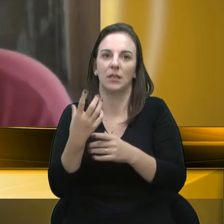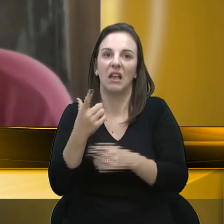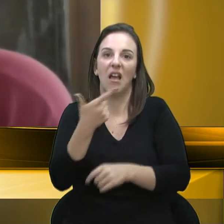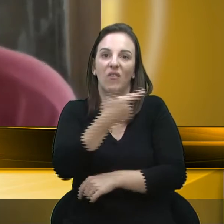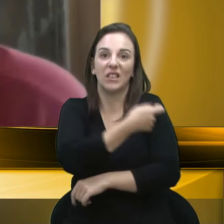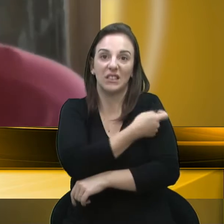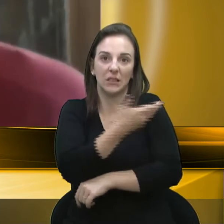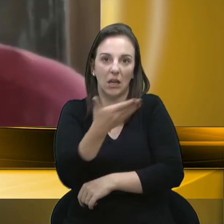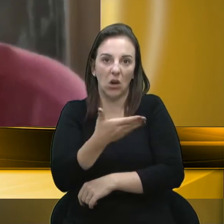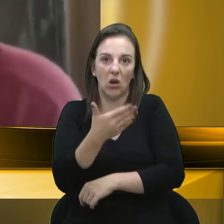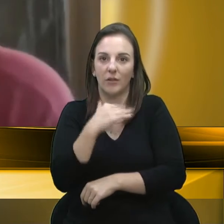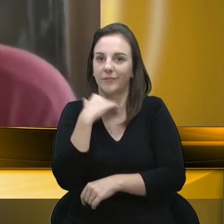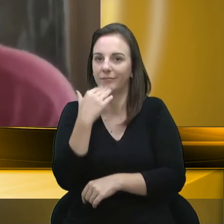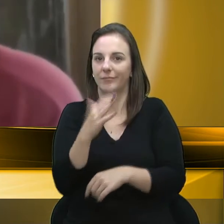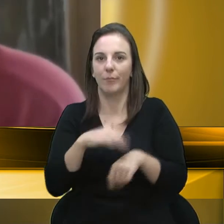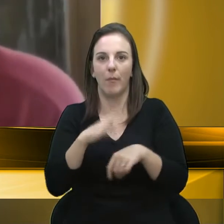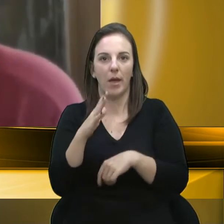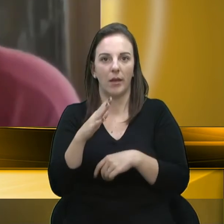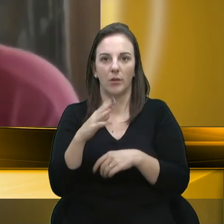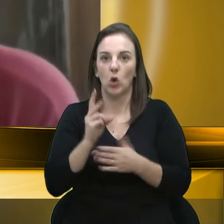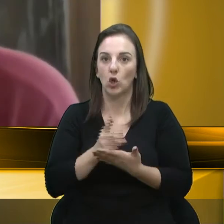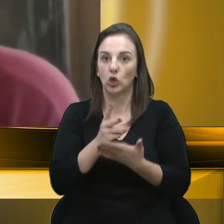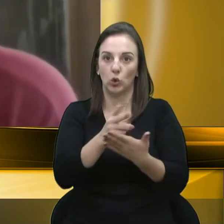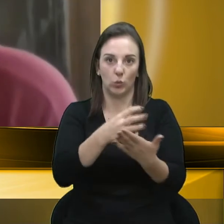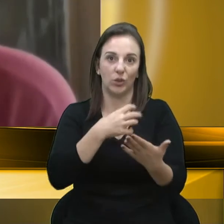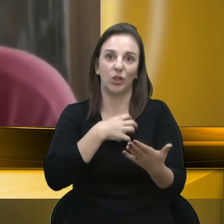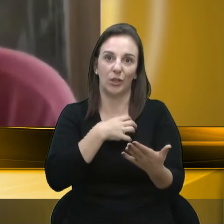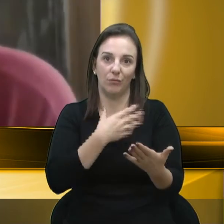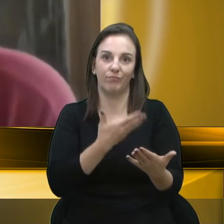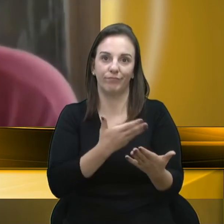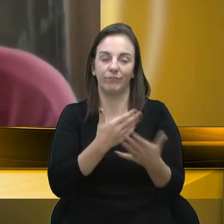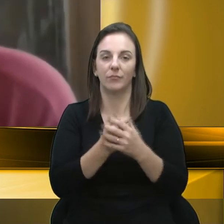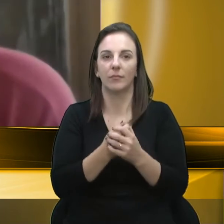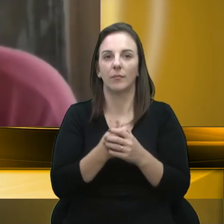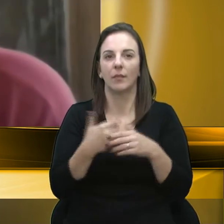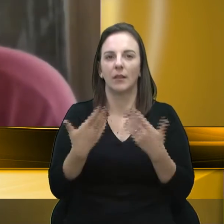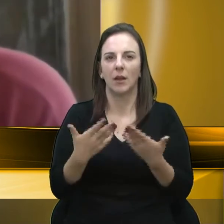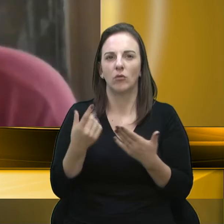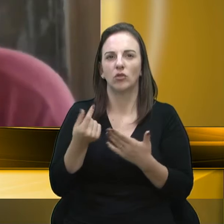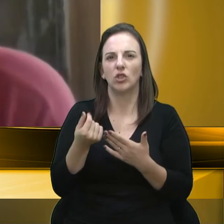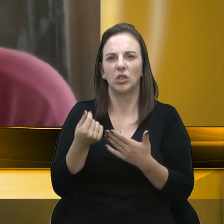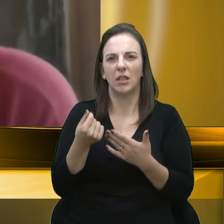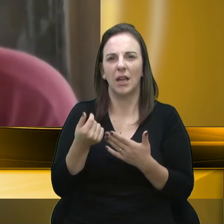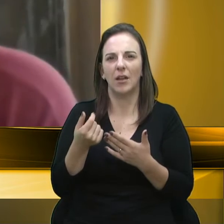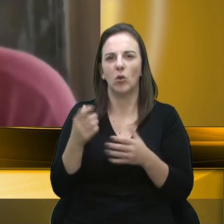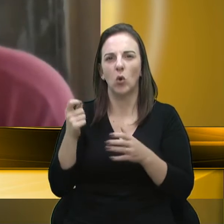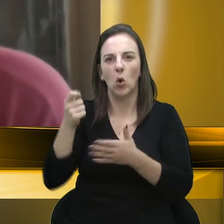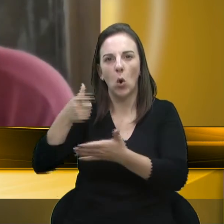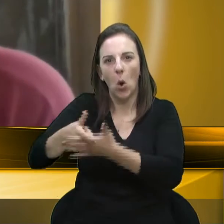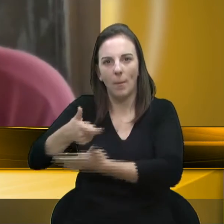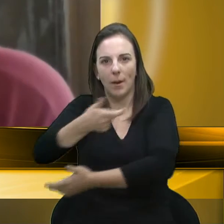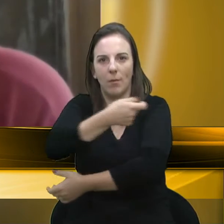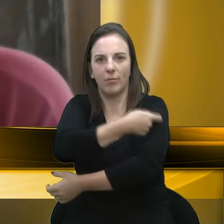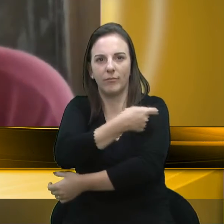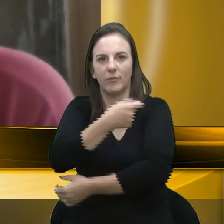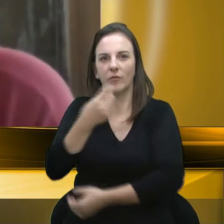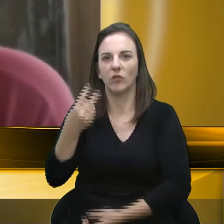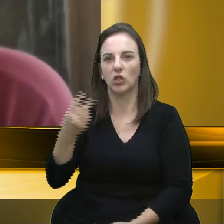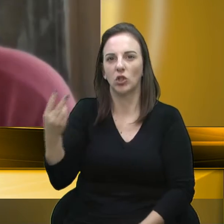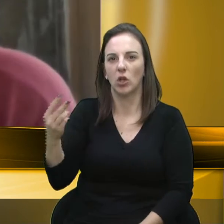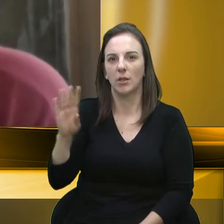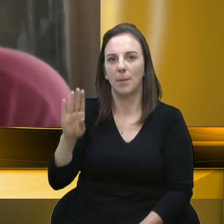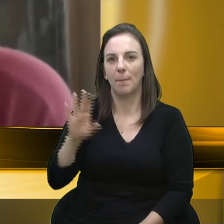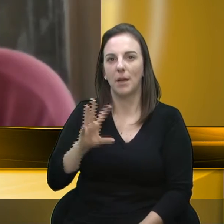recursos federais para a compra de vacinas somam 22 bilhões, uma pequena fração dos 327